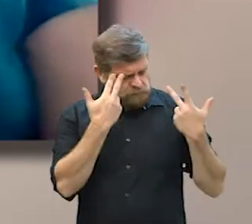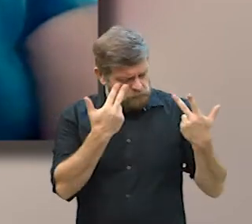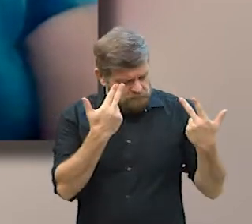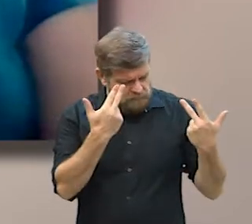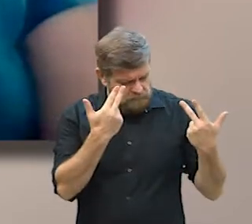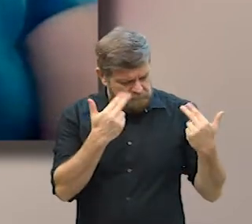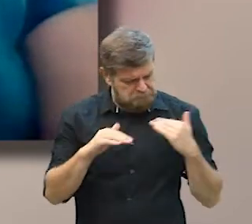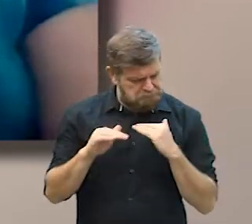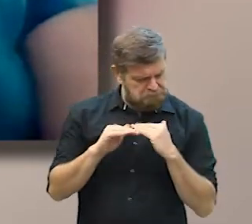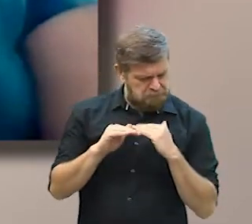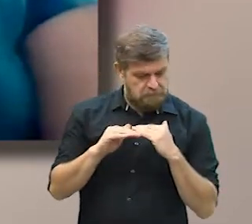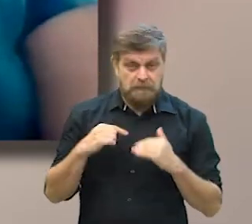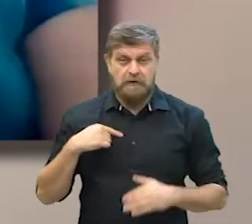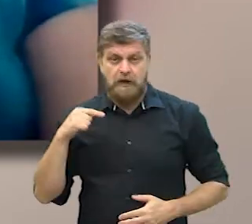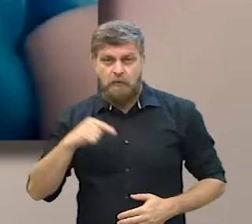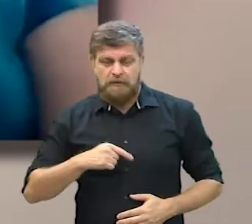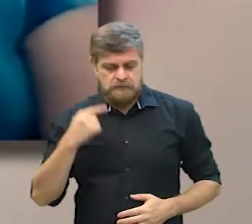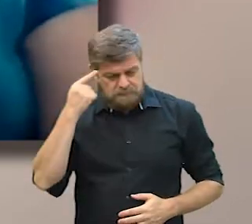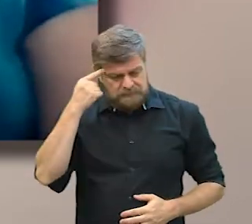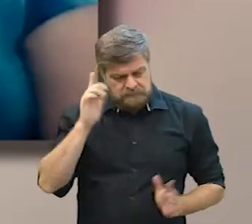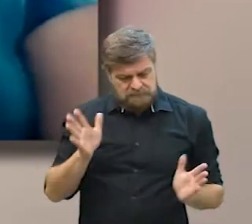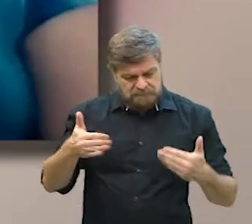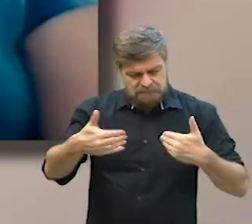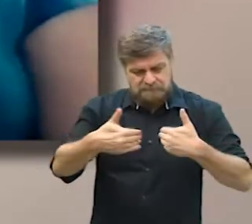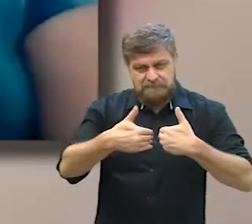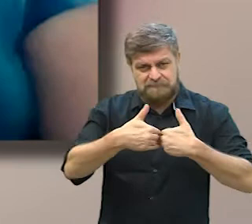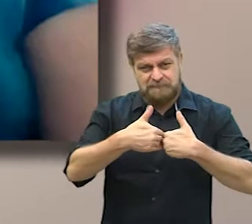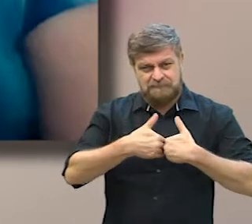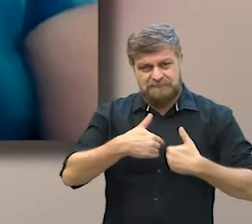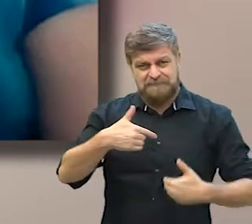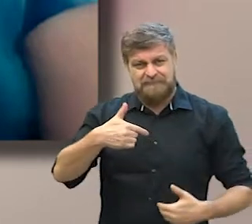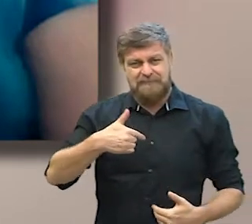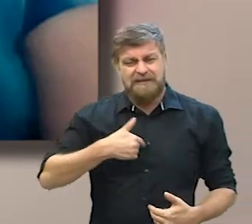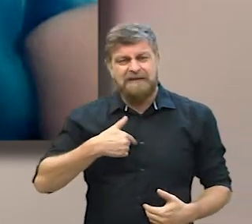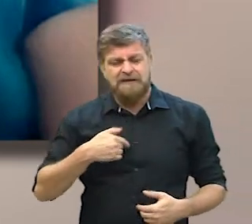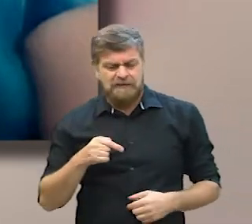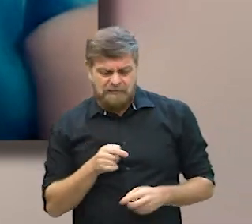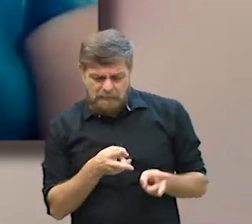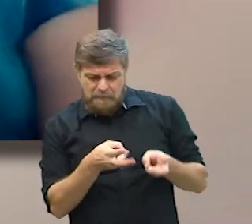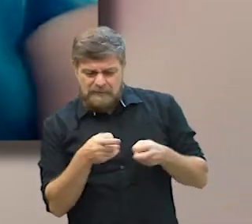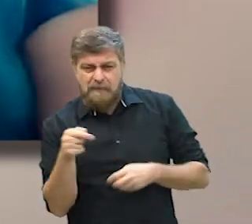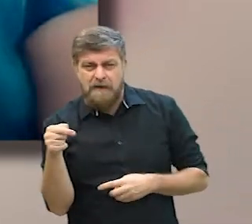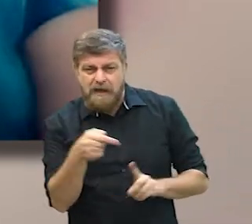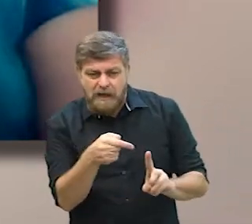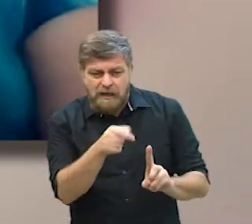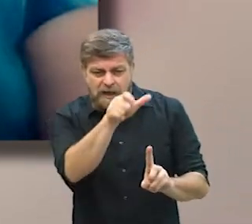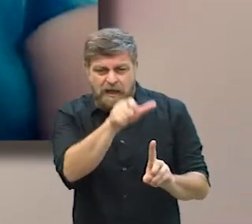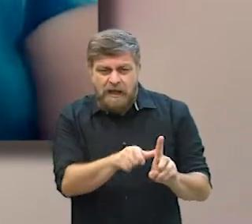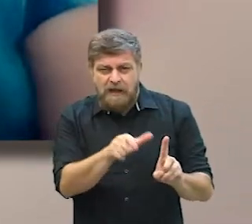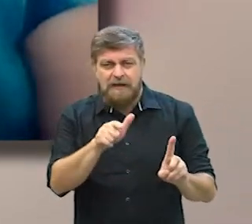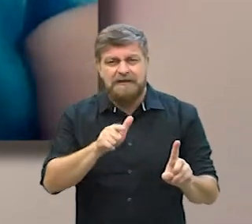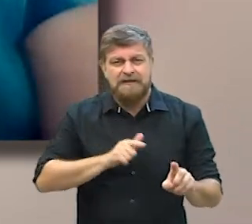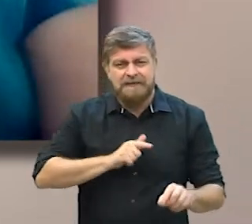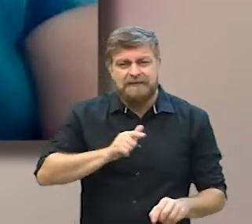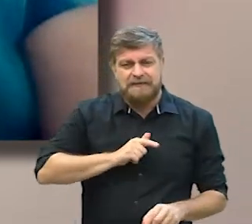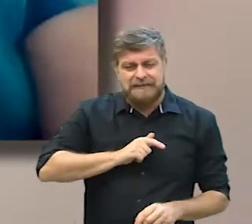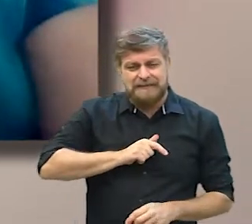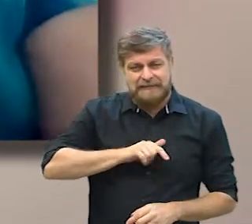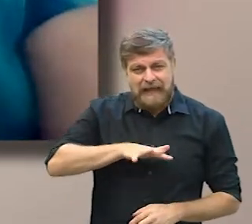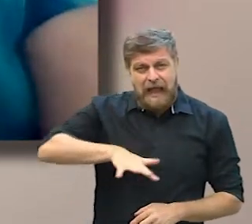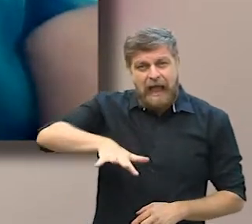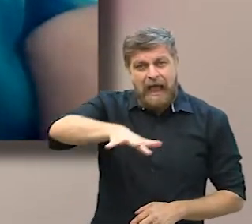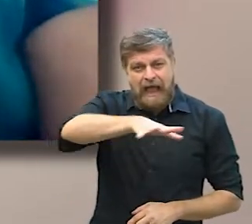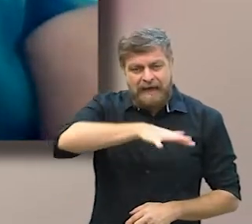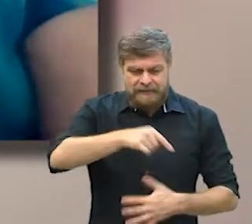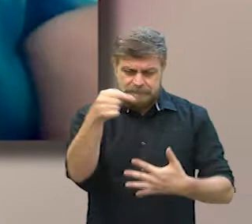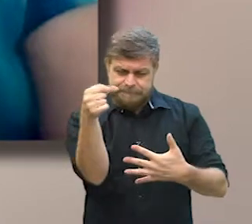transtorno. E quando a gente fala do transtorno, é que é um transtorno difuso, por quê? Porque ela vai atingir